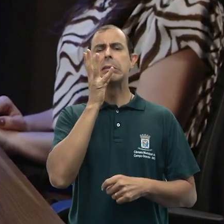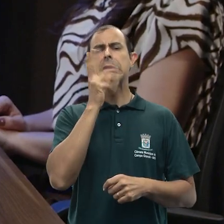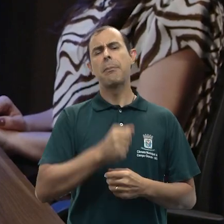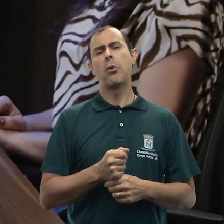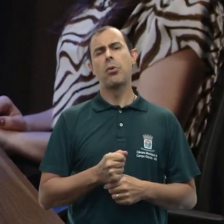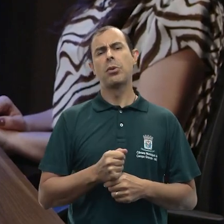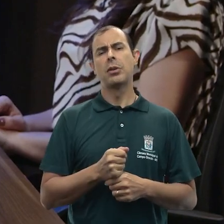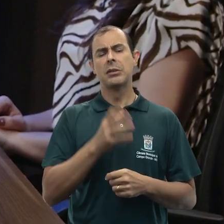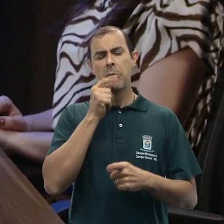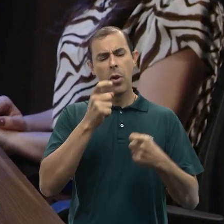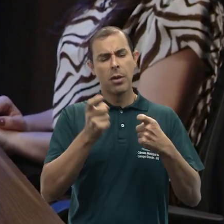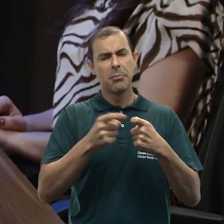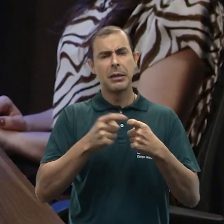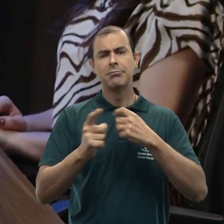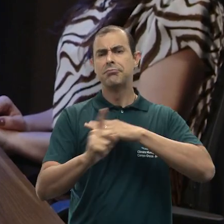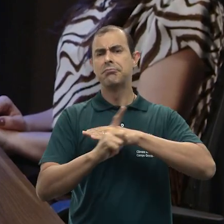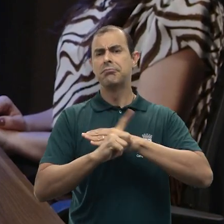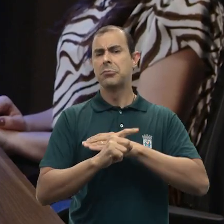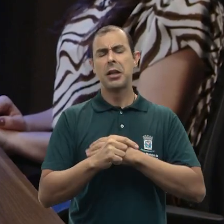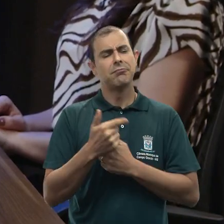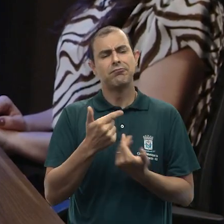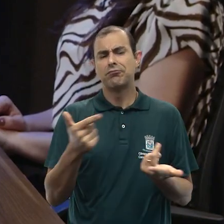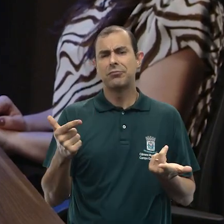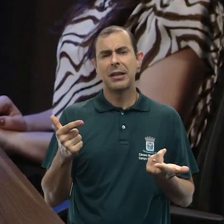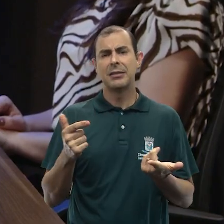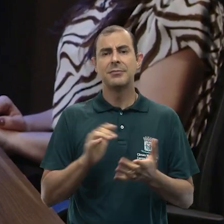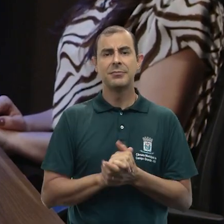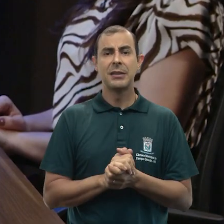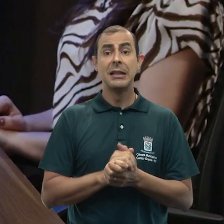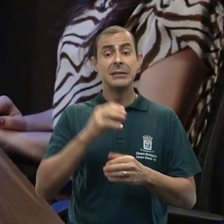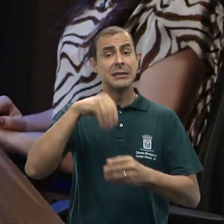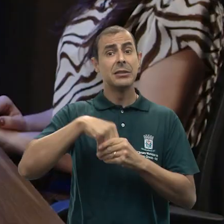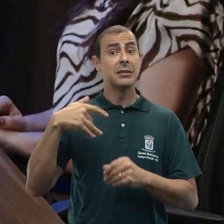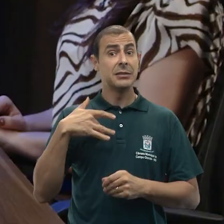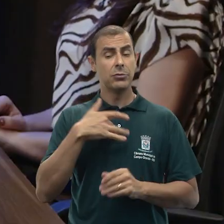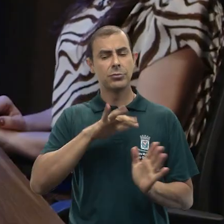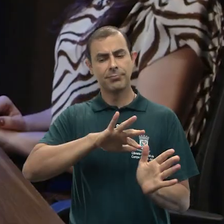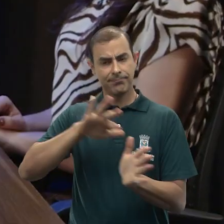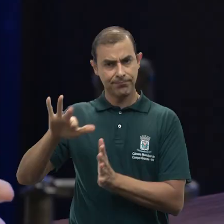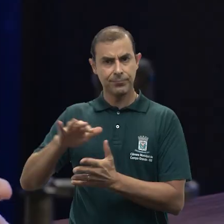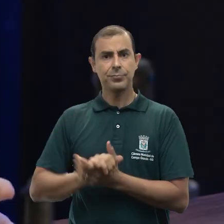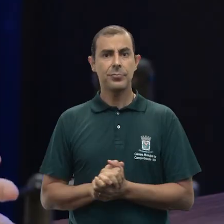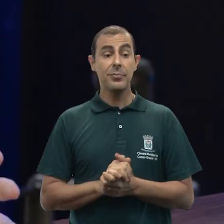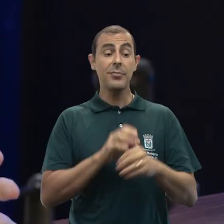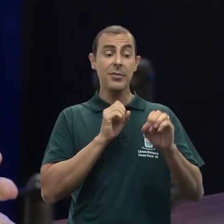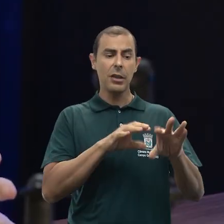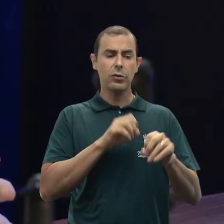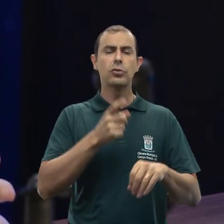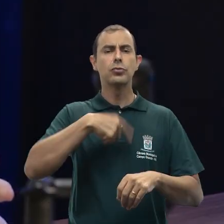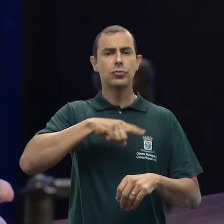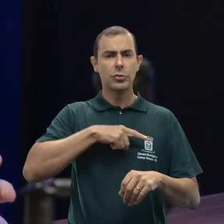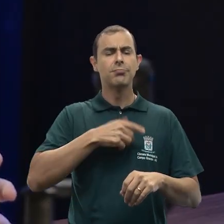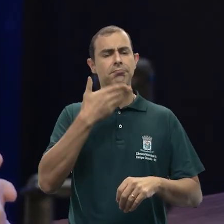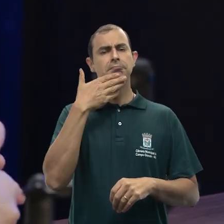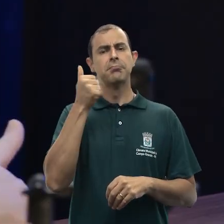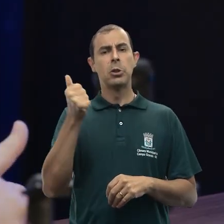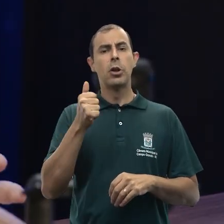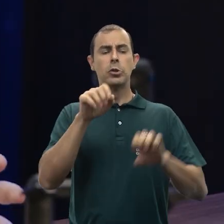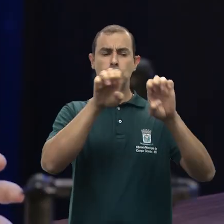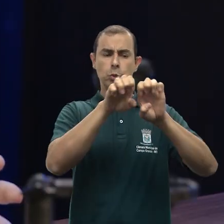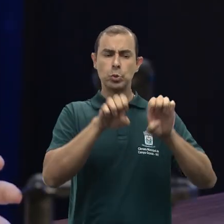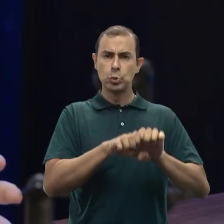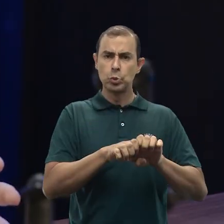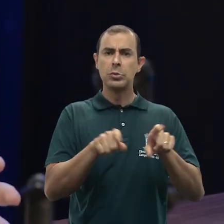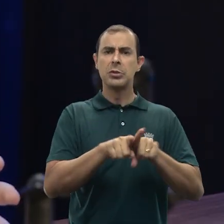atendendo, a gente não vê isso em todas as unidades. Isso dentro da saúde. Dentro da educação, a gente tem melhorado muito na questão estrutural, na questão de